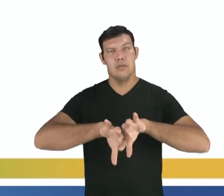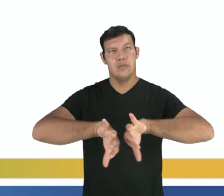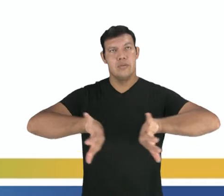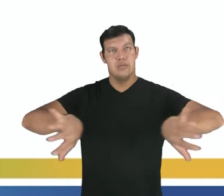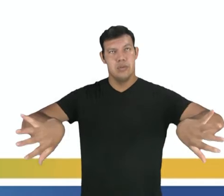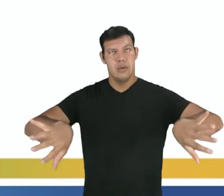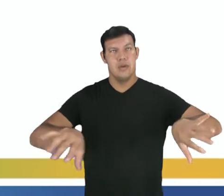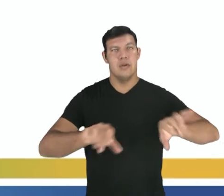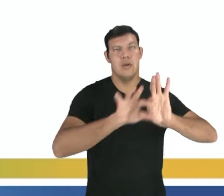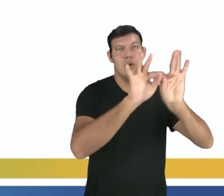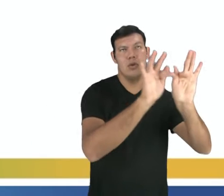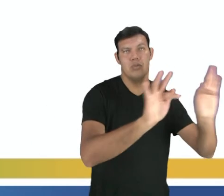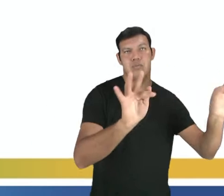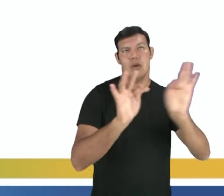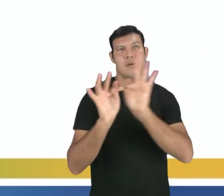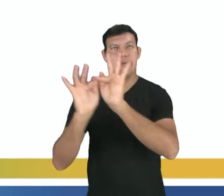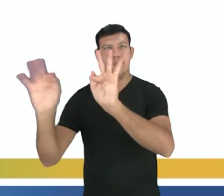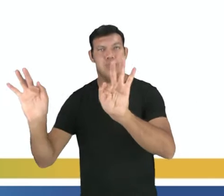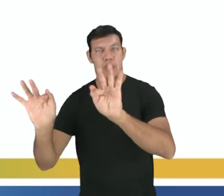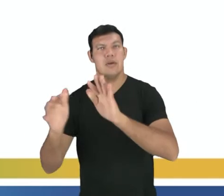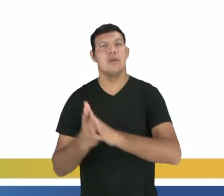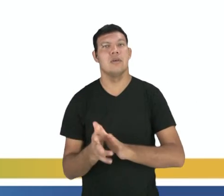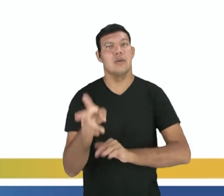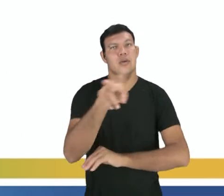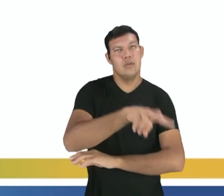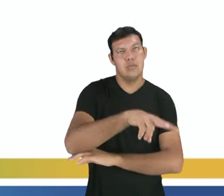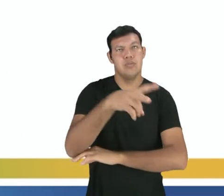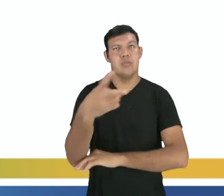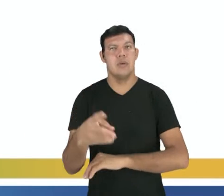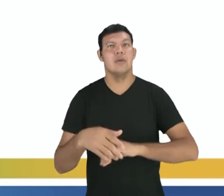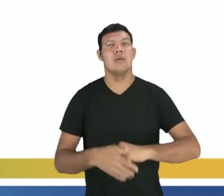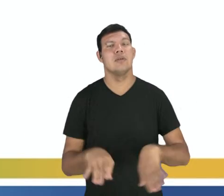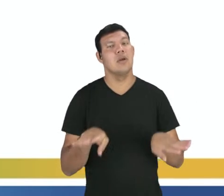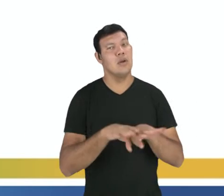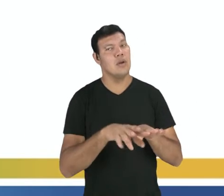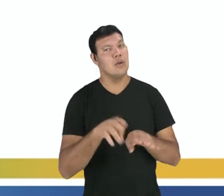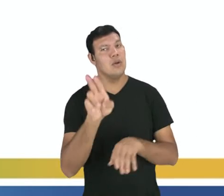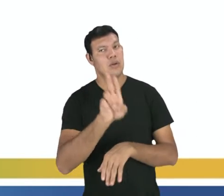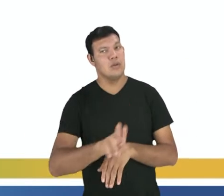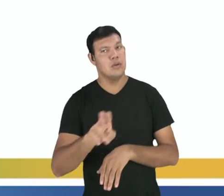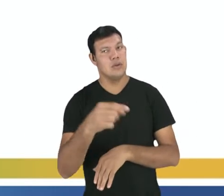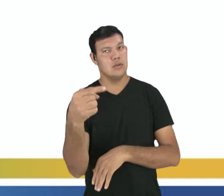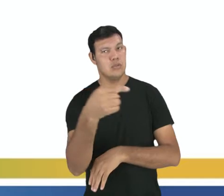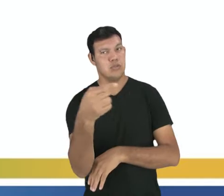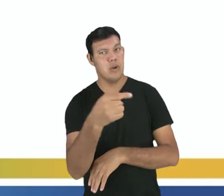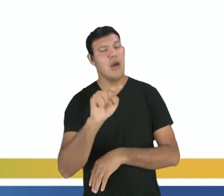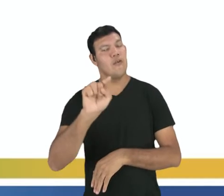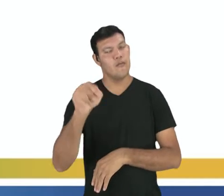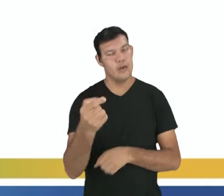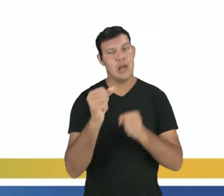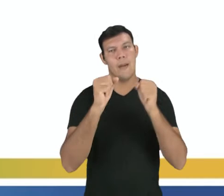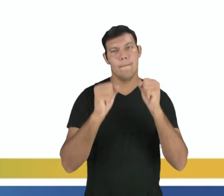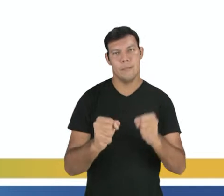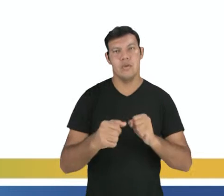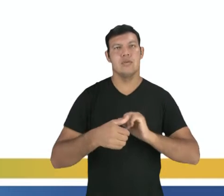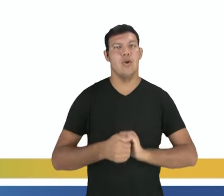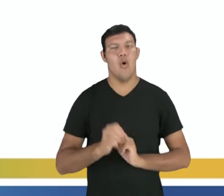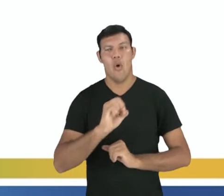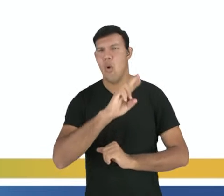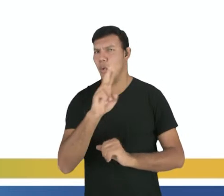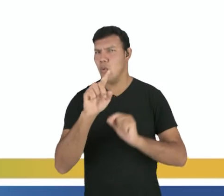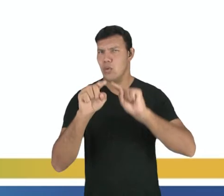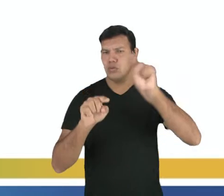termos intercalados, aqui usam também no lugar das vírgulas, travessões e o parênteses. Tá? Na última aula eu falei um pouquinho sobre isso,